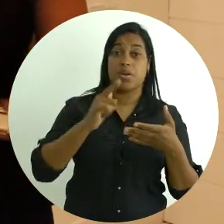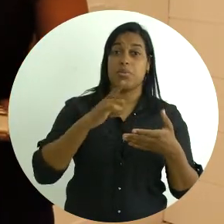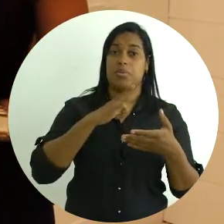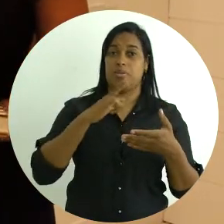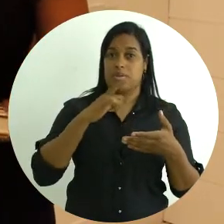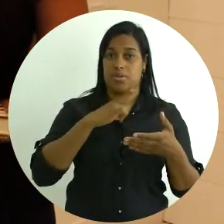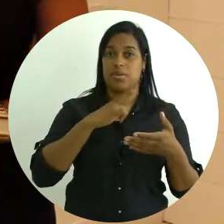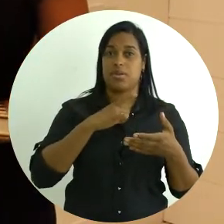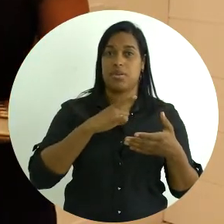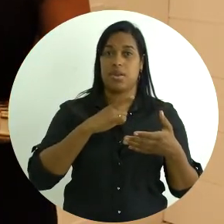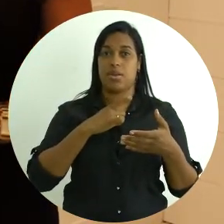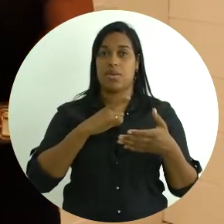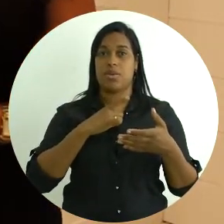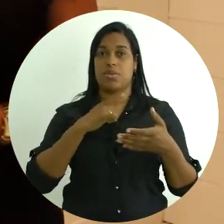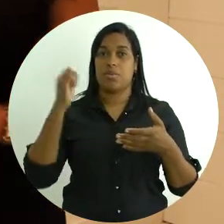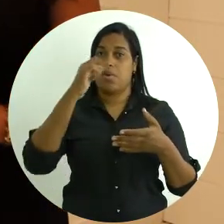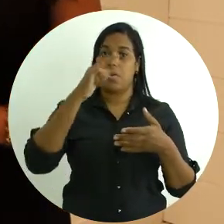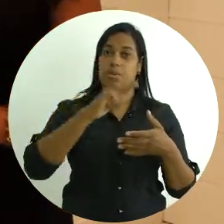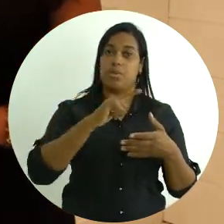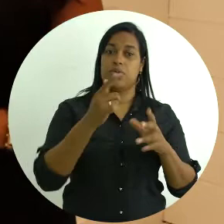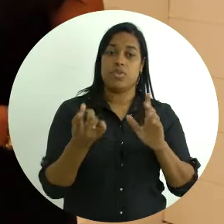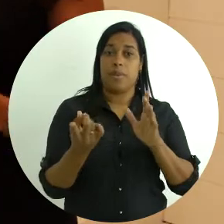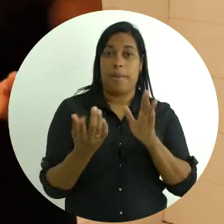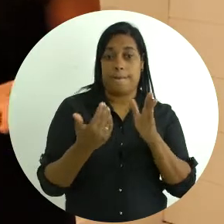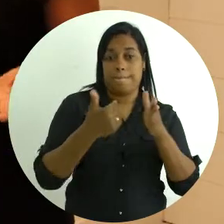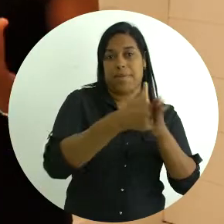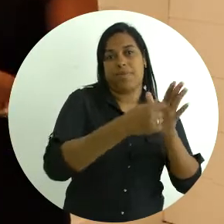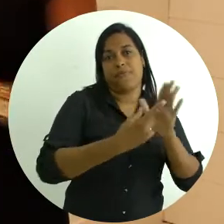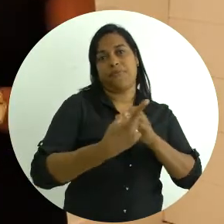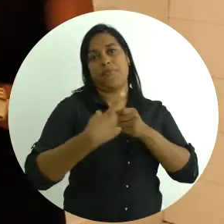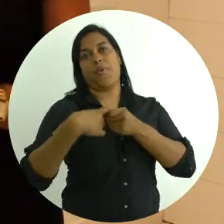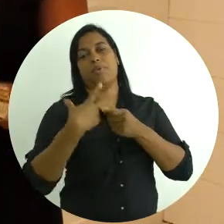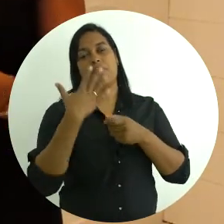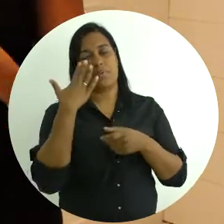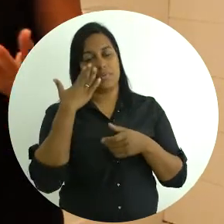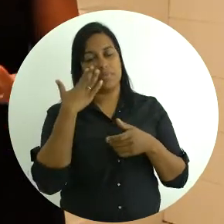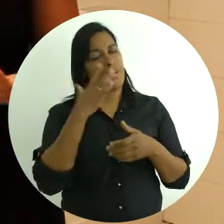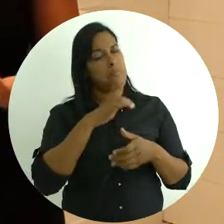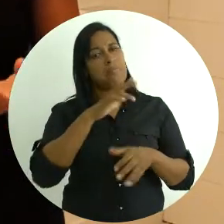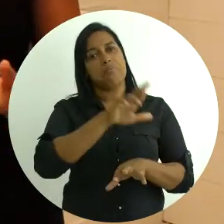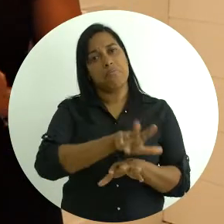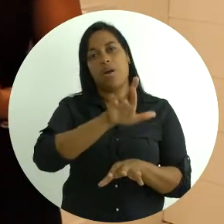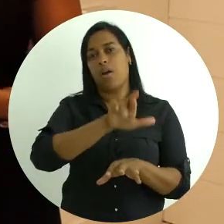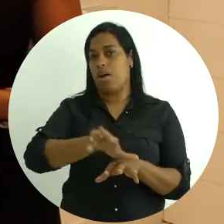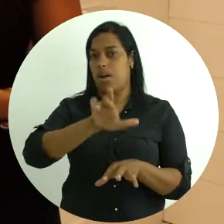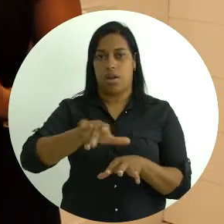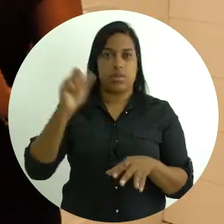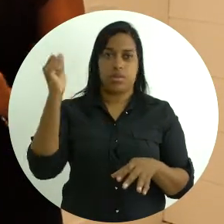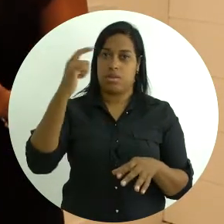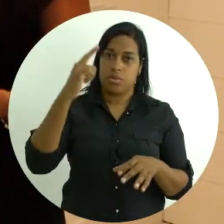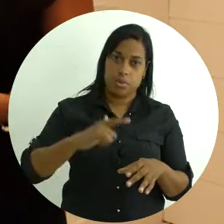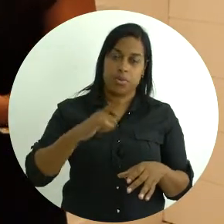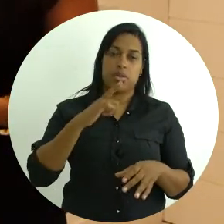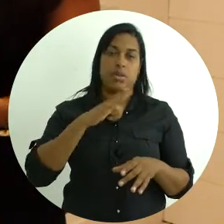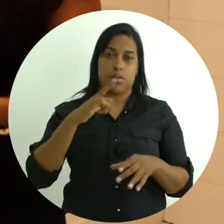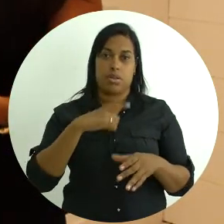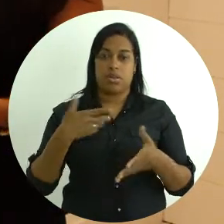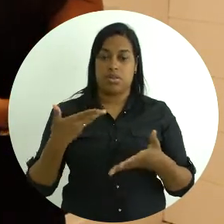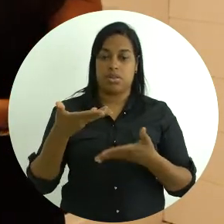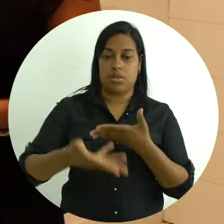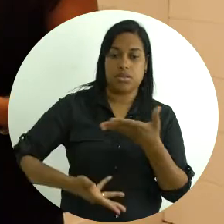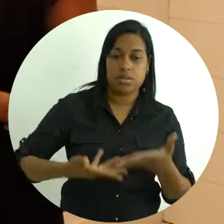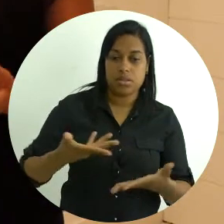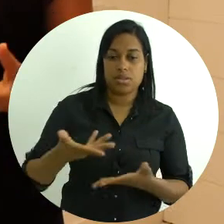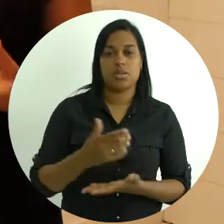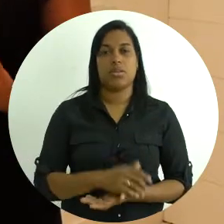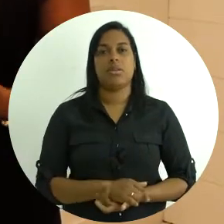que provoca uma luz indireta. Pronto, na verdade a gente tem várias luminárias, né, que atendem a essas